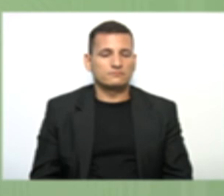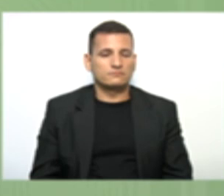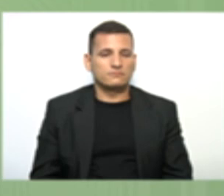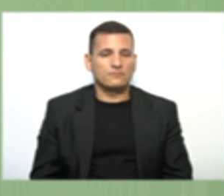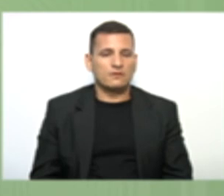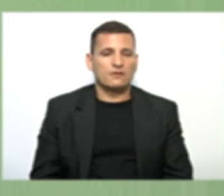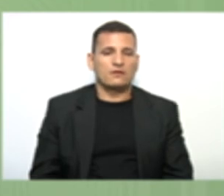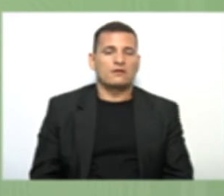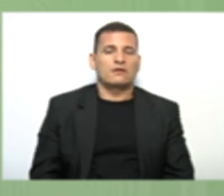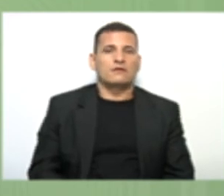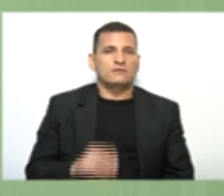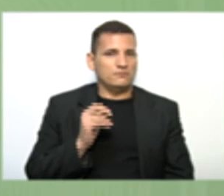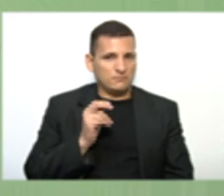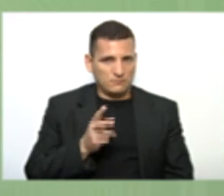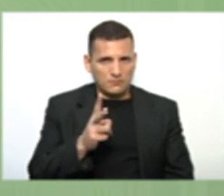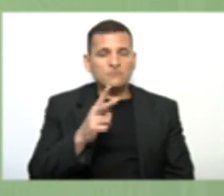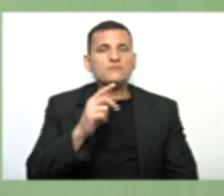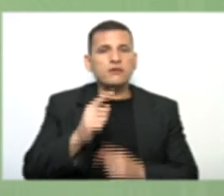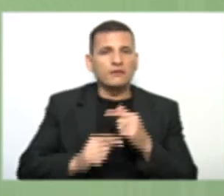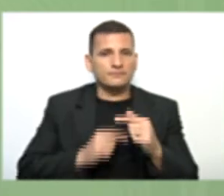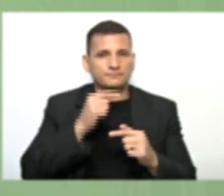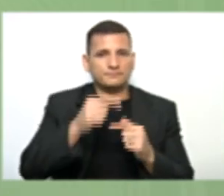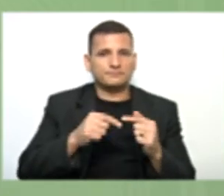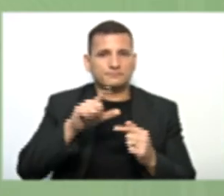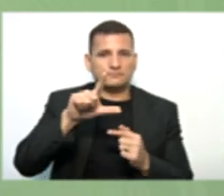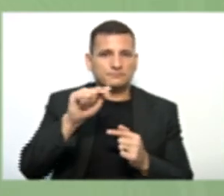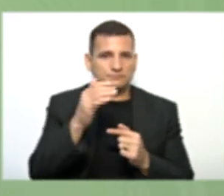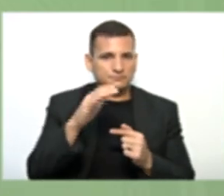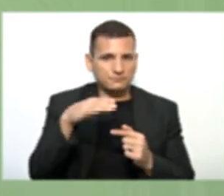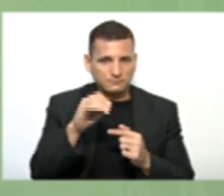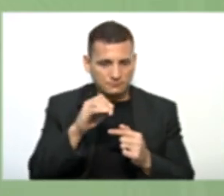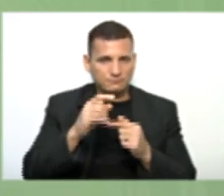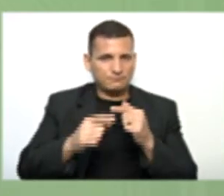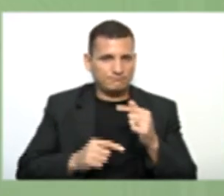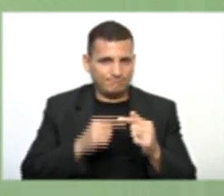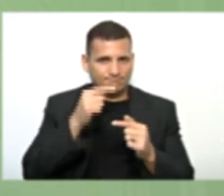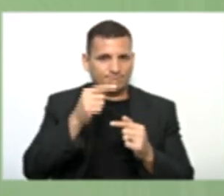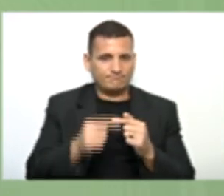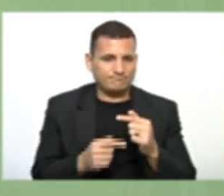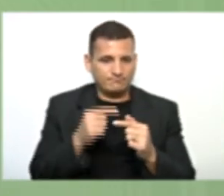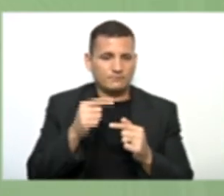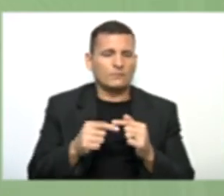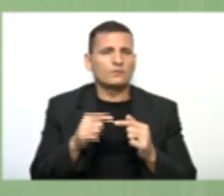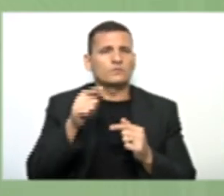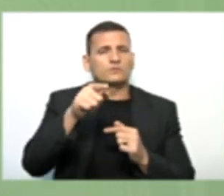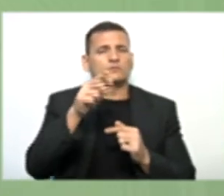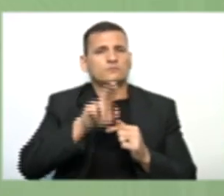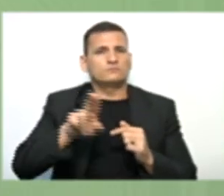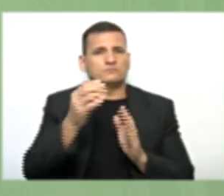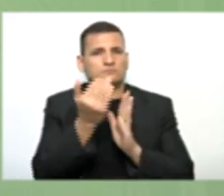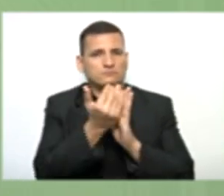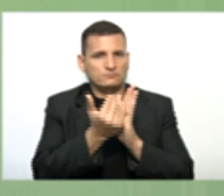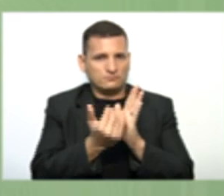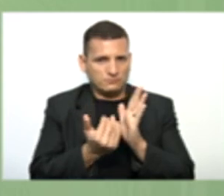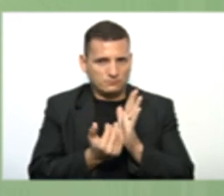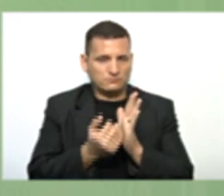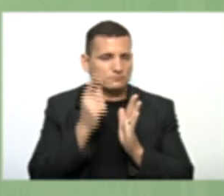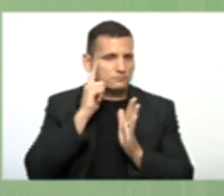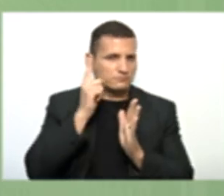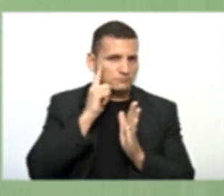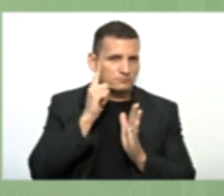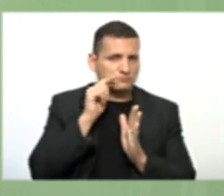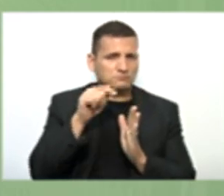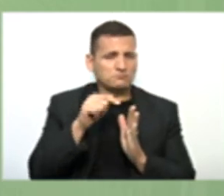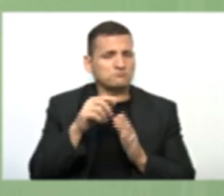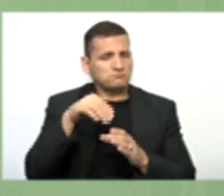last repetition while ainda. Os programas que você utiliza no dia a dia provavelmente